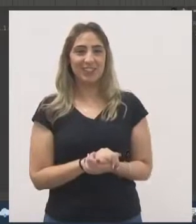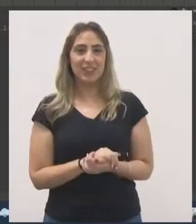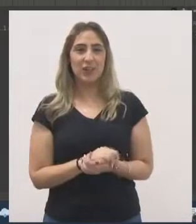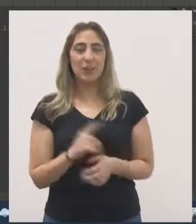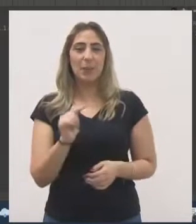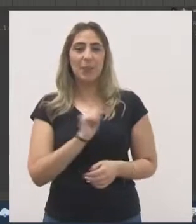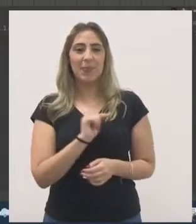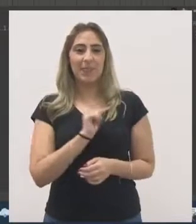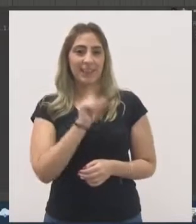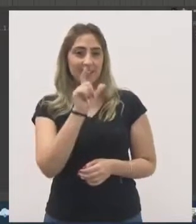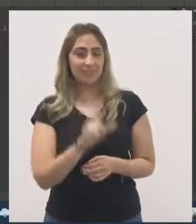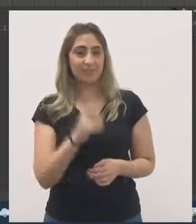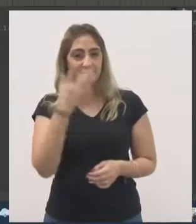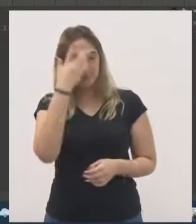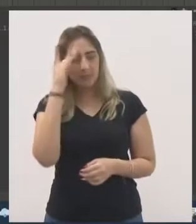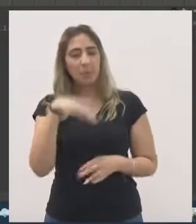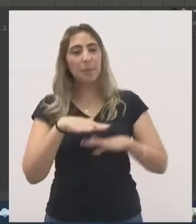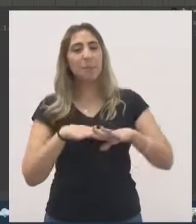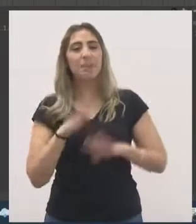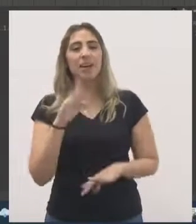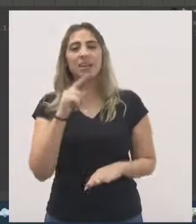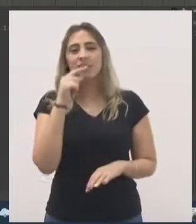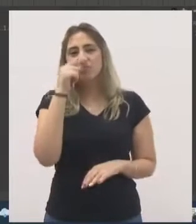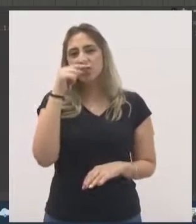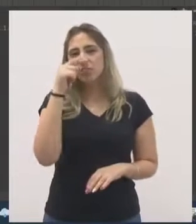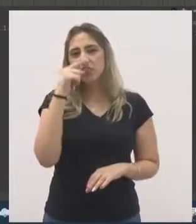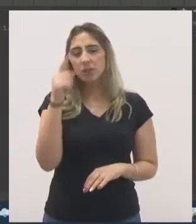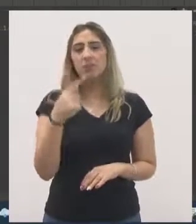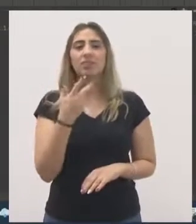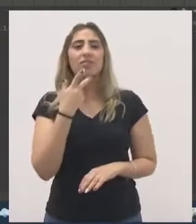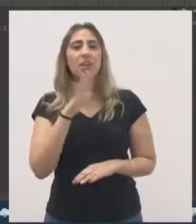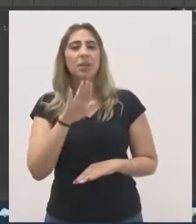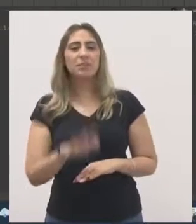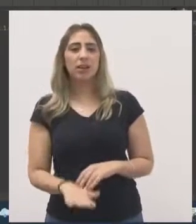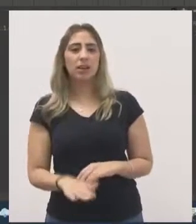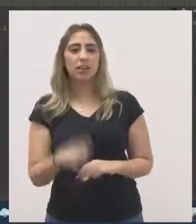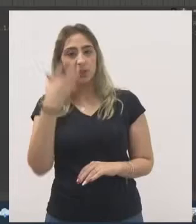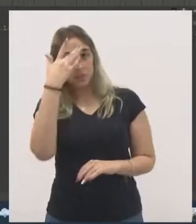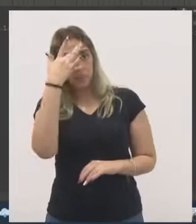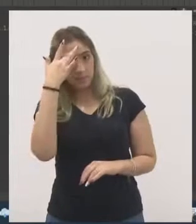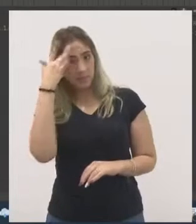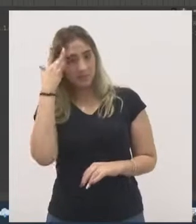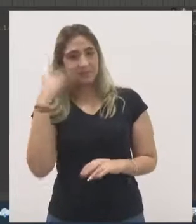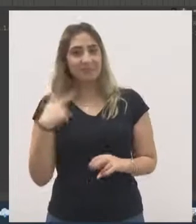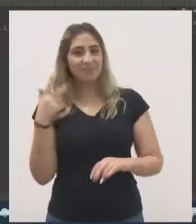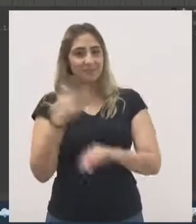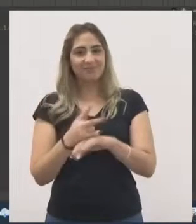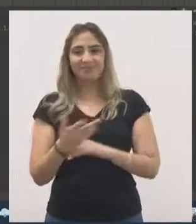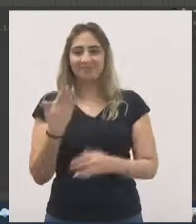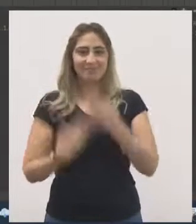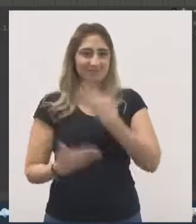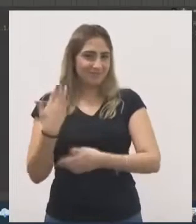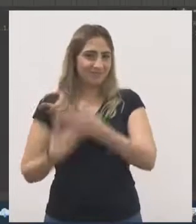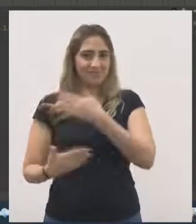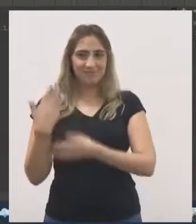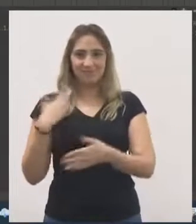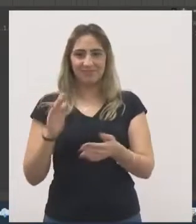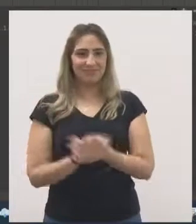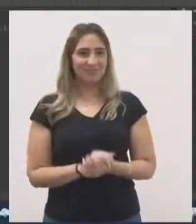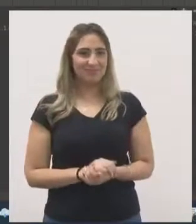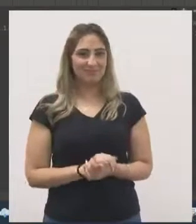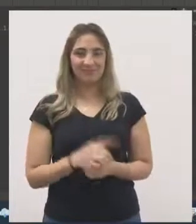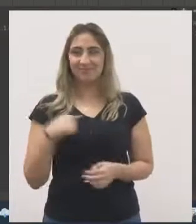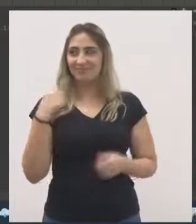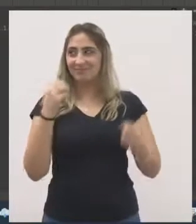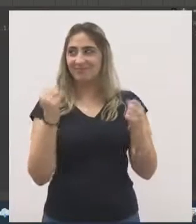um garoto que é mais tímido, às vezes ele fala mais baixo. Você tem um cara que já grava há um tempo, né? Que já tem uma certa afinidade, ele